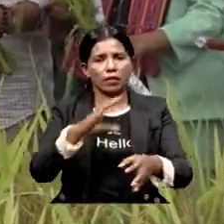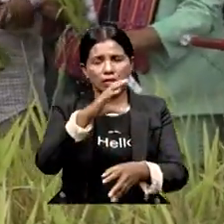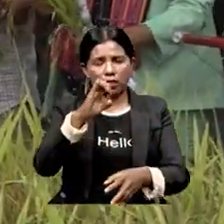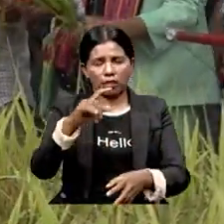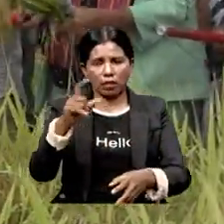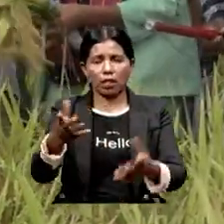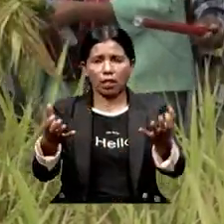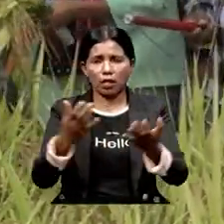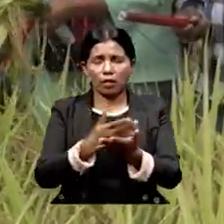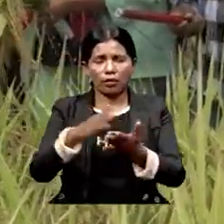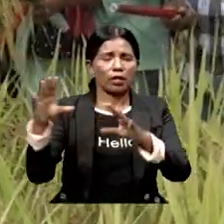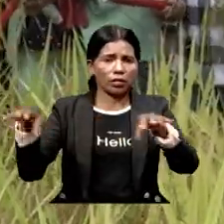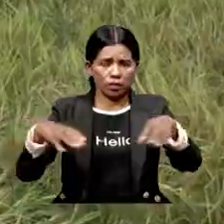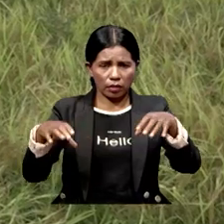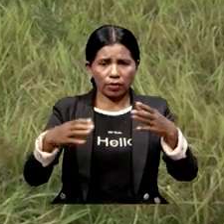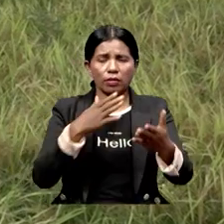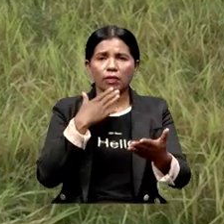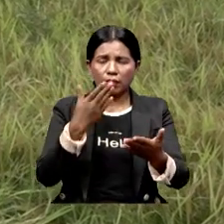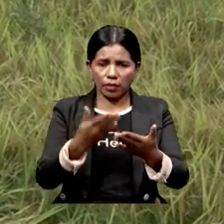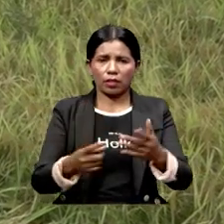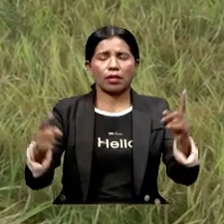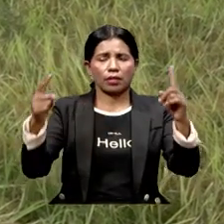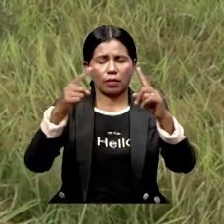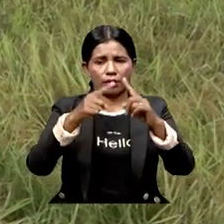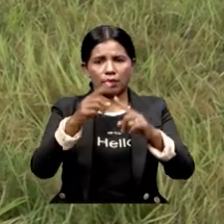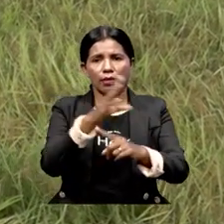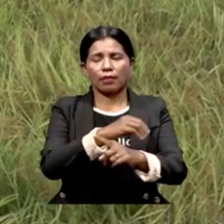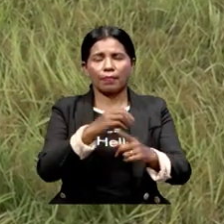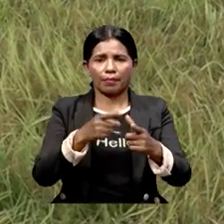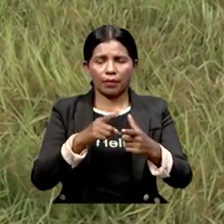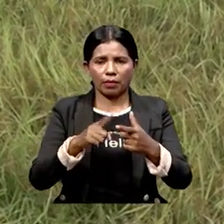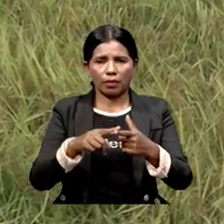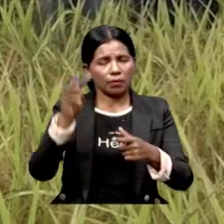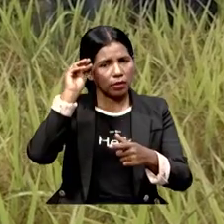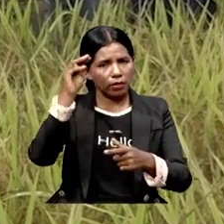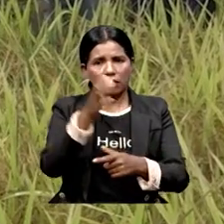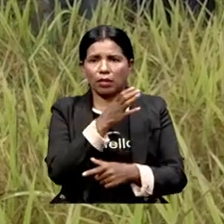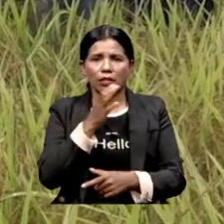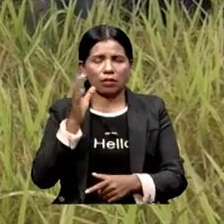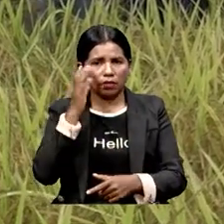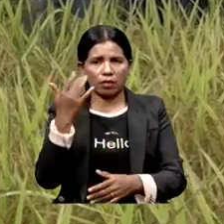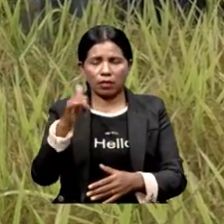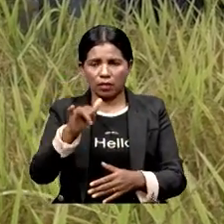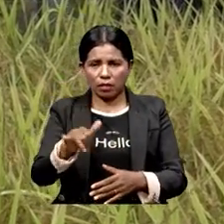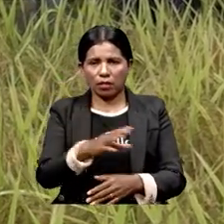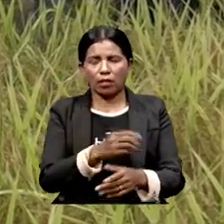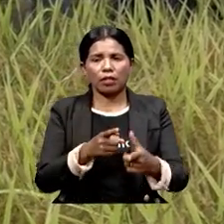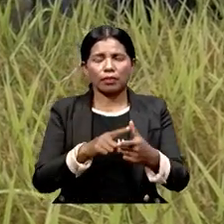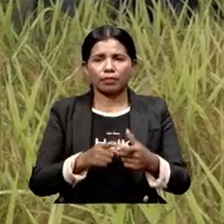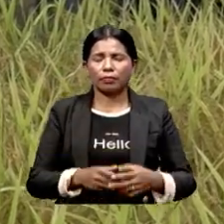mos hakarak fahe servisu produção hare kulit mai be la ia resposta husi Ministério da Agricultura, Pecuária, Pesca no